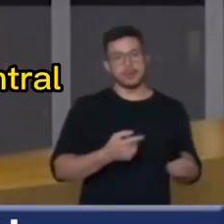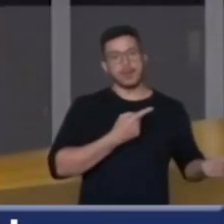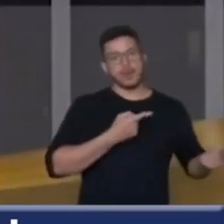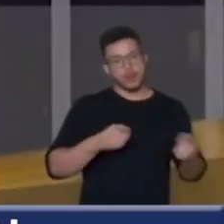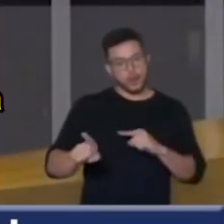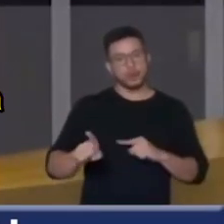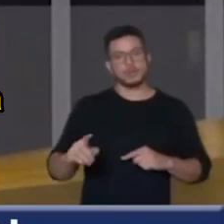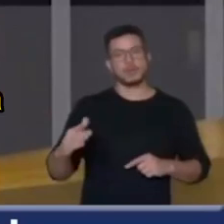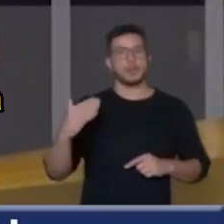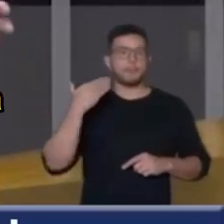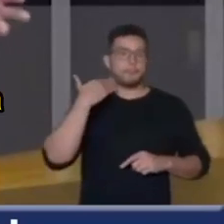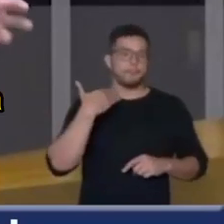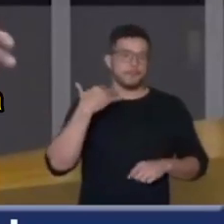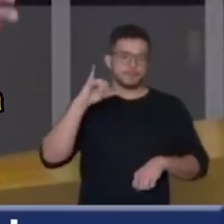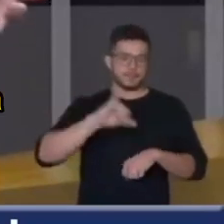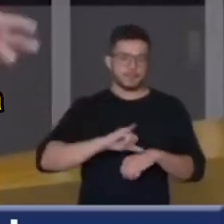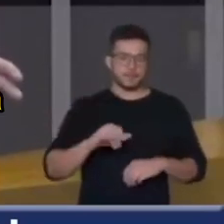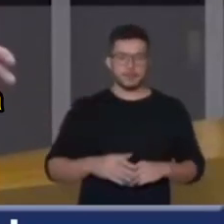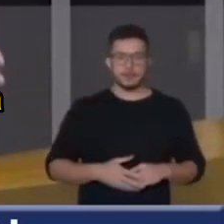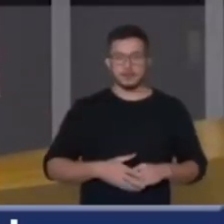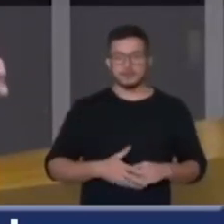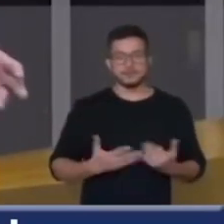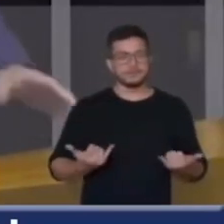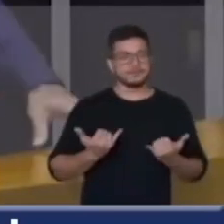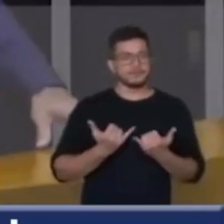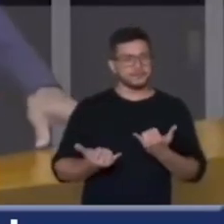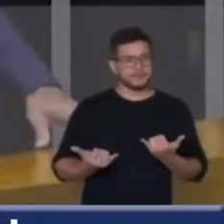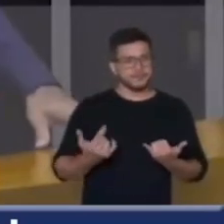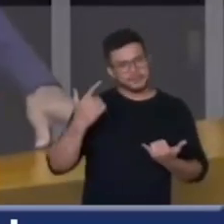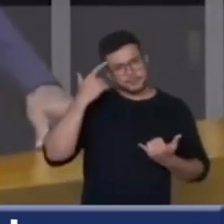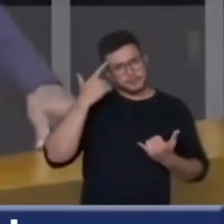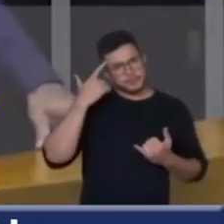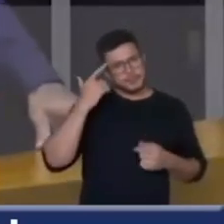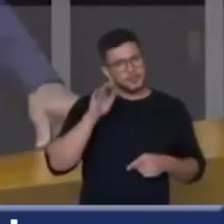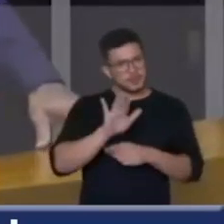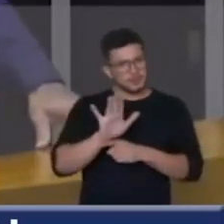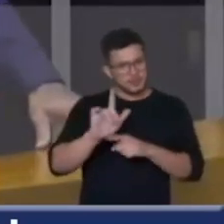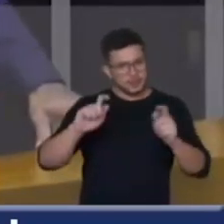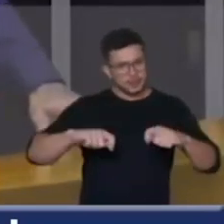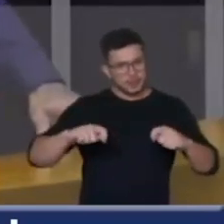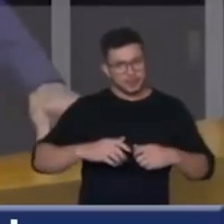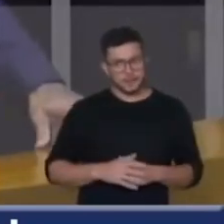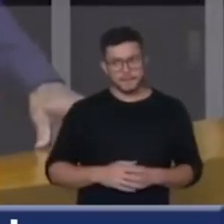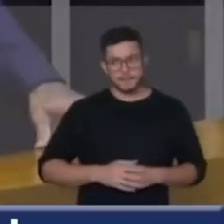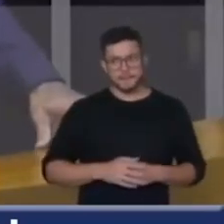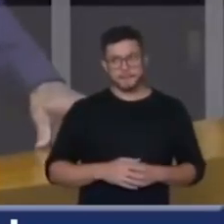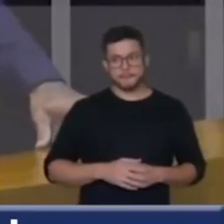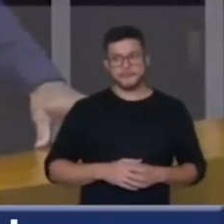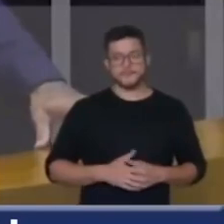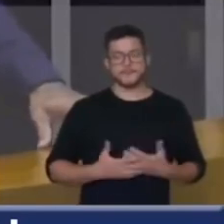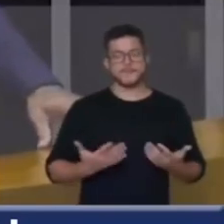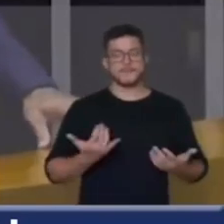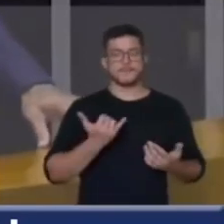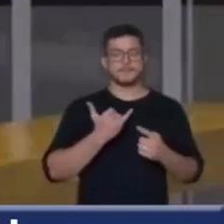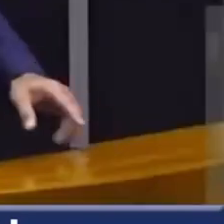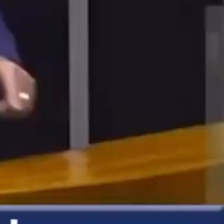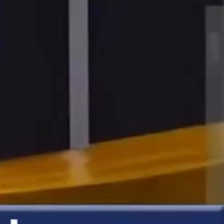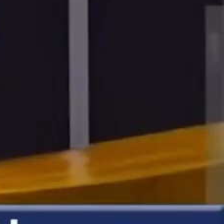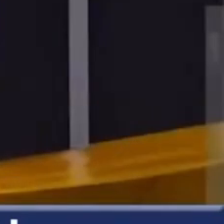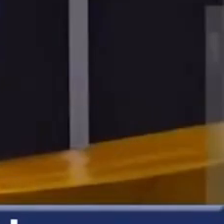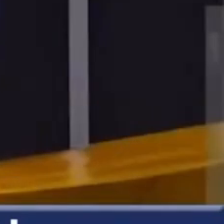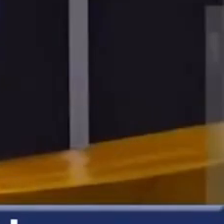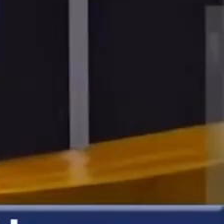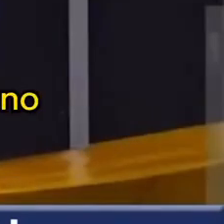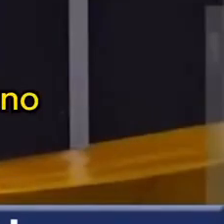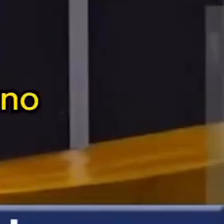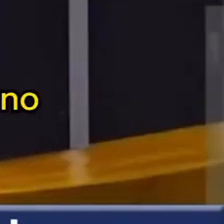do Banco Central como se isso fosse ajudar em alguma coisa e ele se esquece que a taxa SELIC de 13.75% não